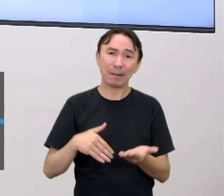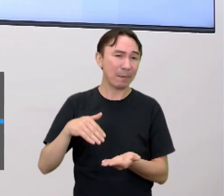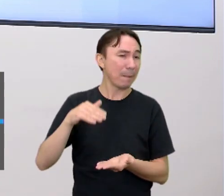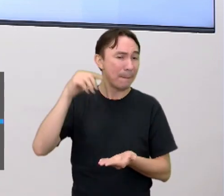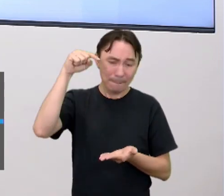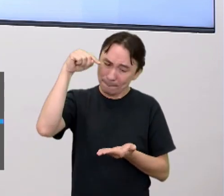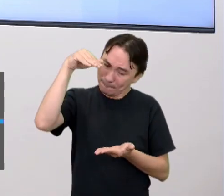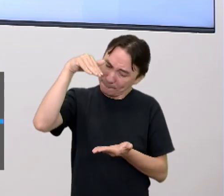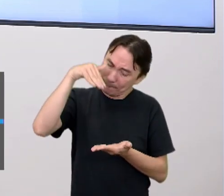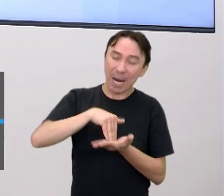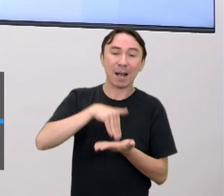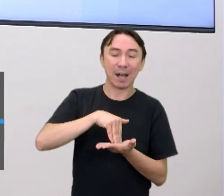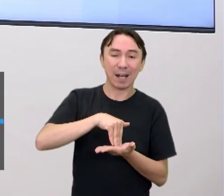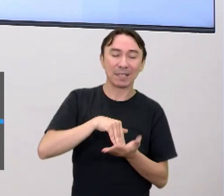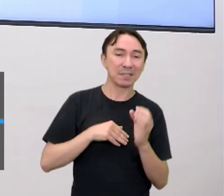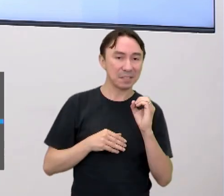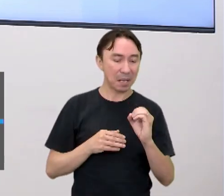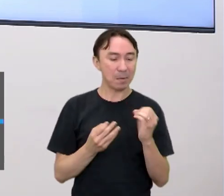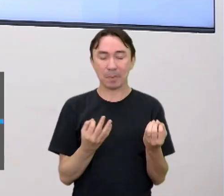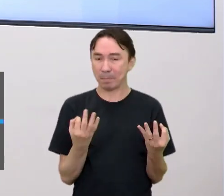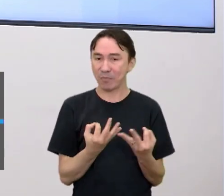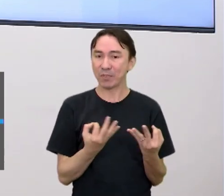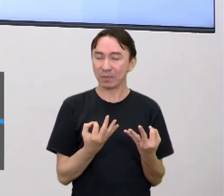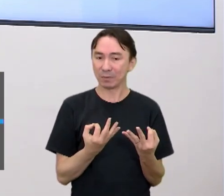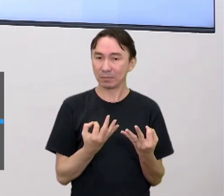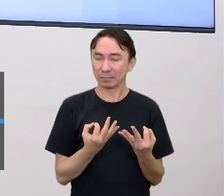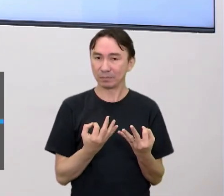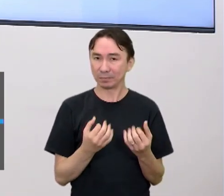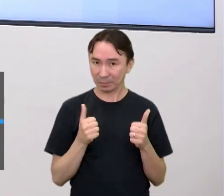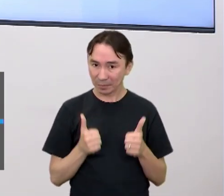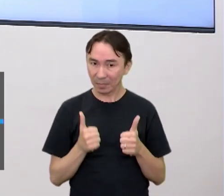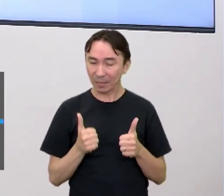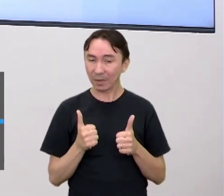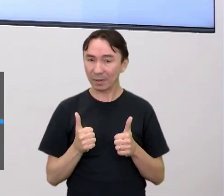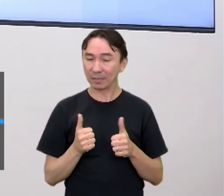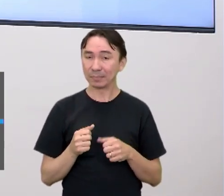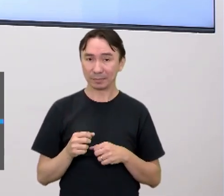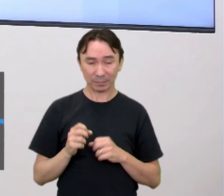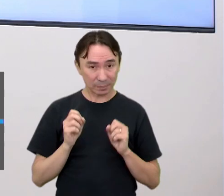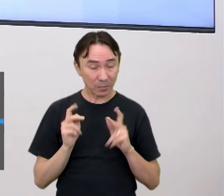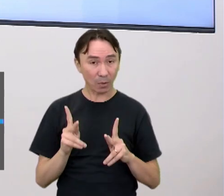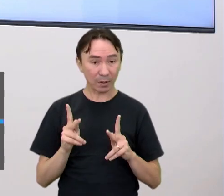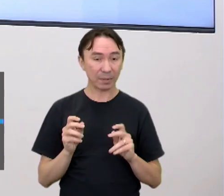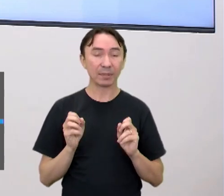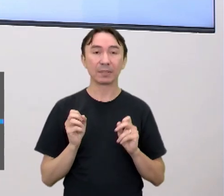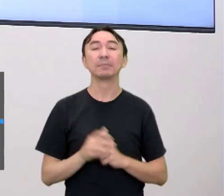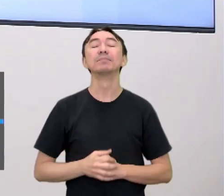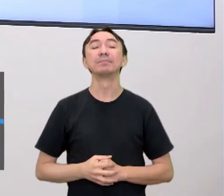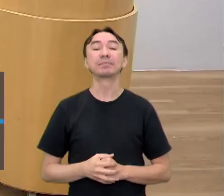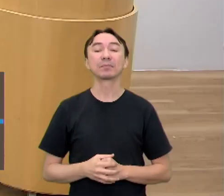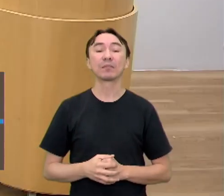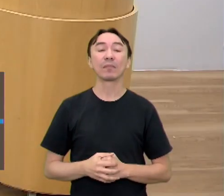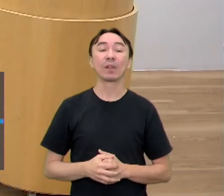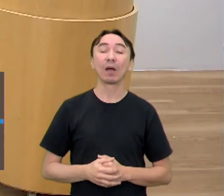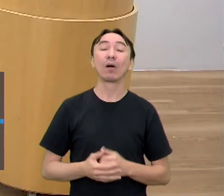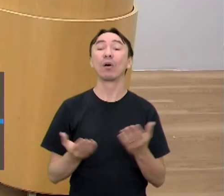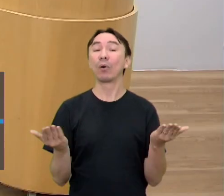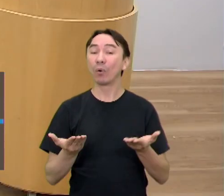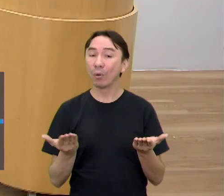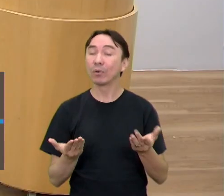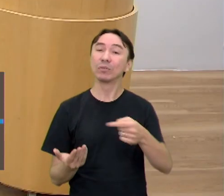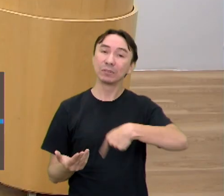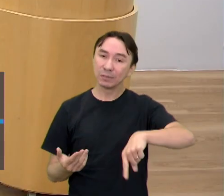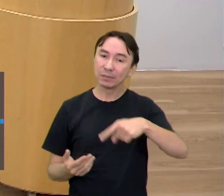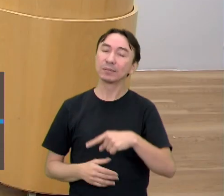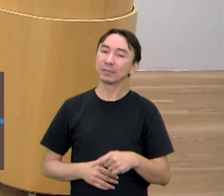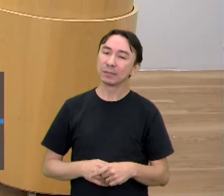teremos aí pessoas 100% ocupadas. Esse seria o caso. Tudo bem? E aí a gente vai mostrar um exemplo para